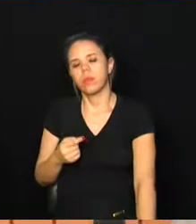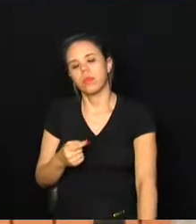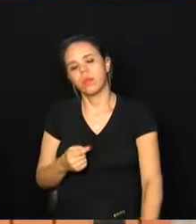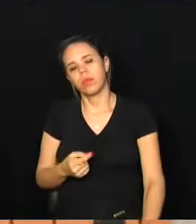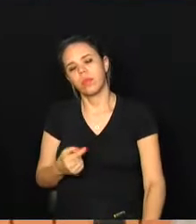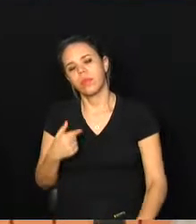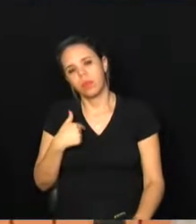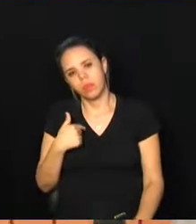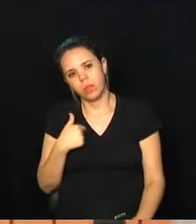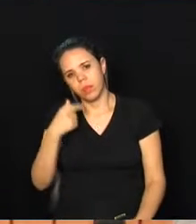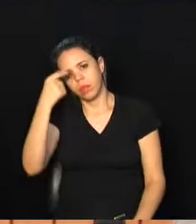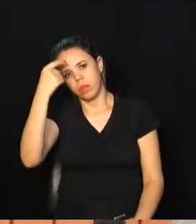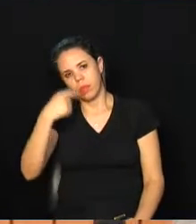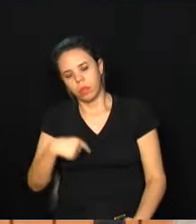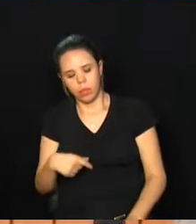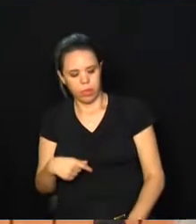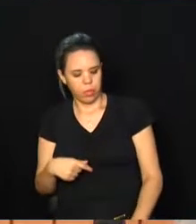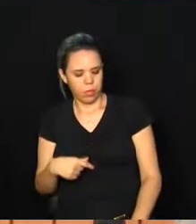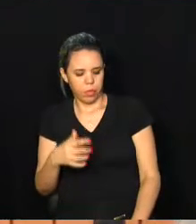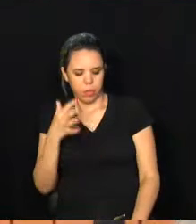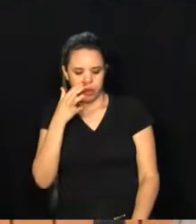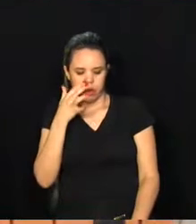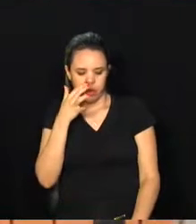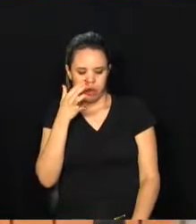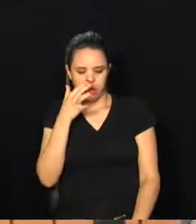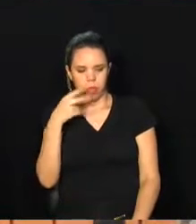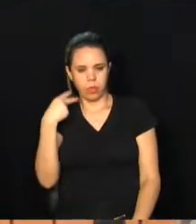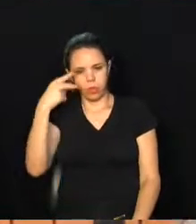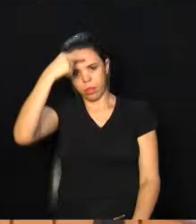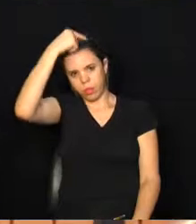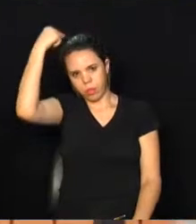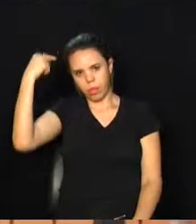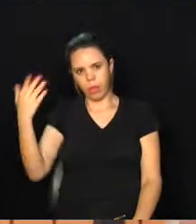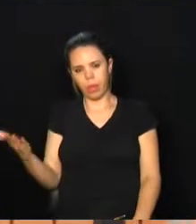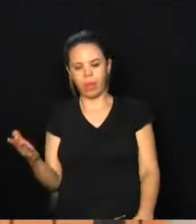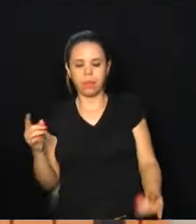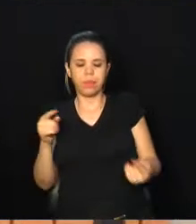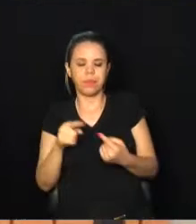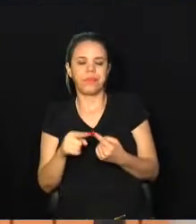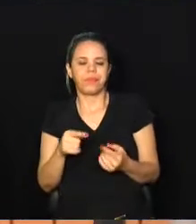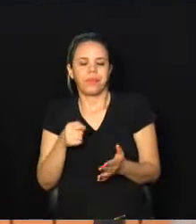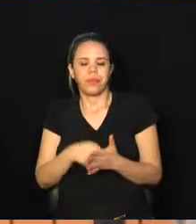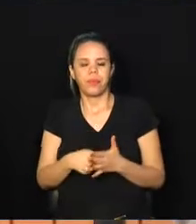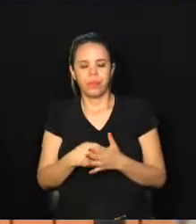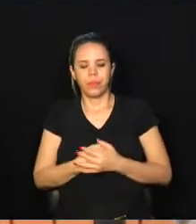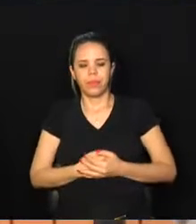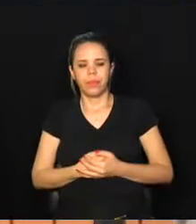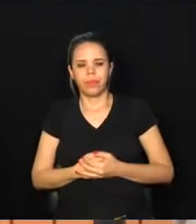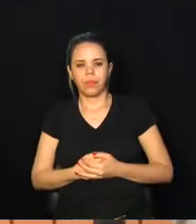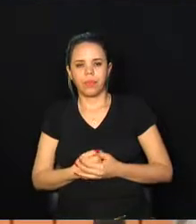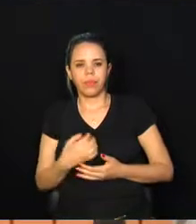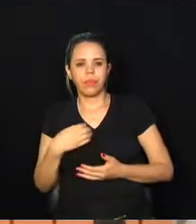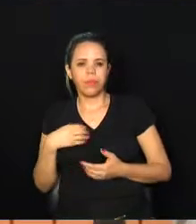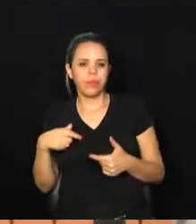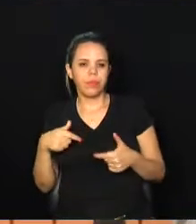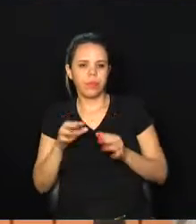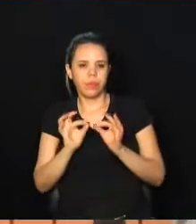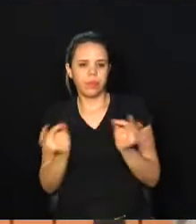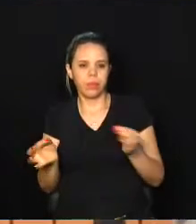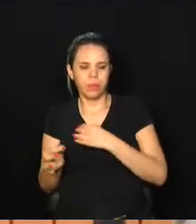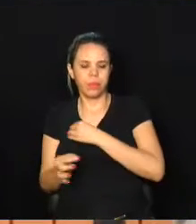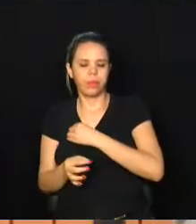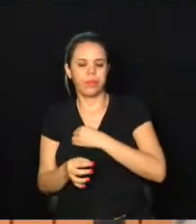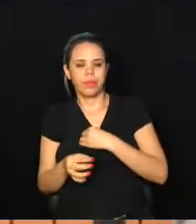Eu sou fã do vereador Paulo, nesse sentido, nessa forma simples